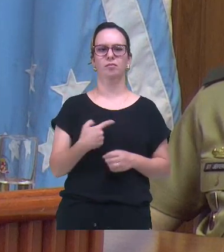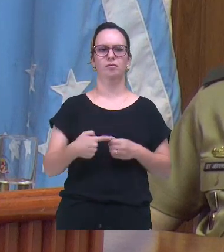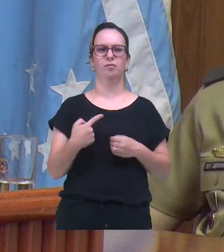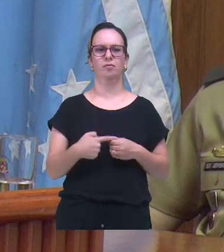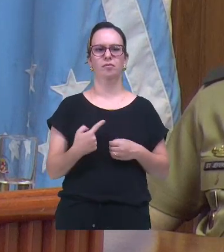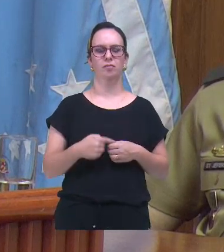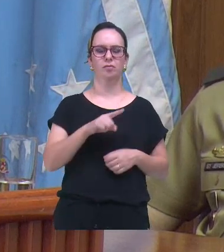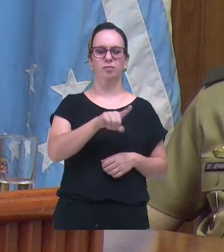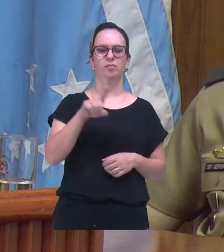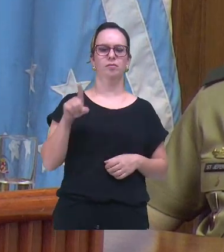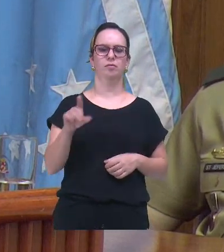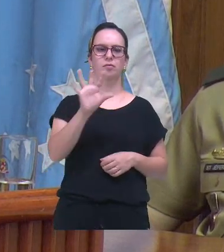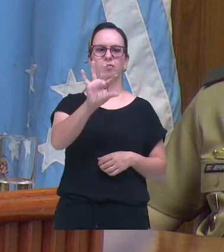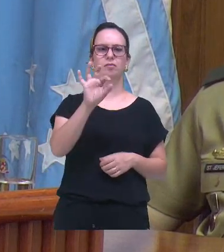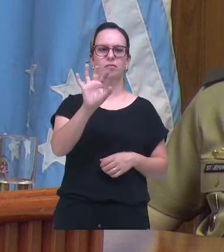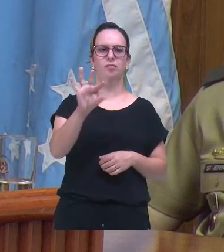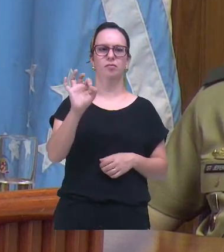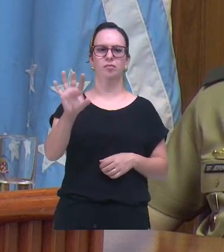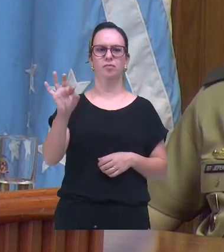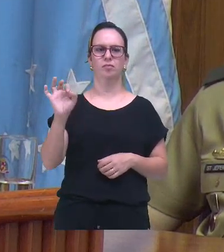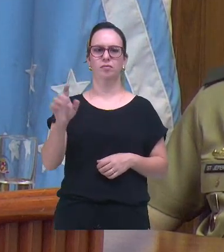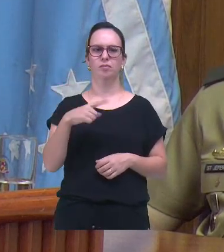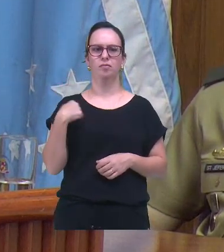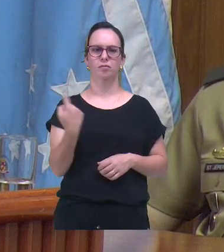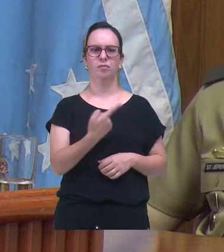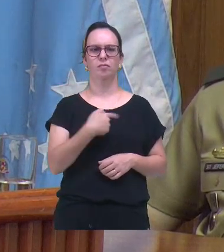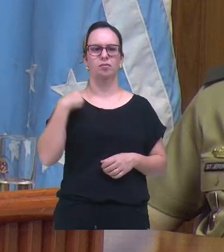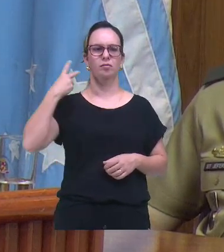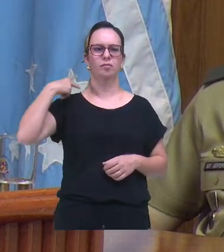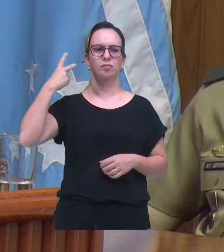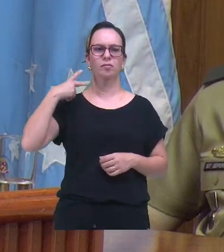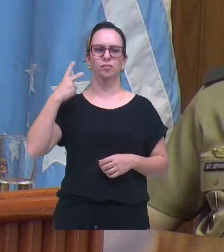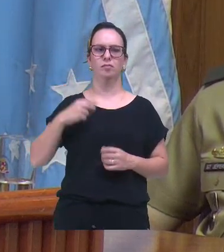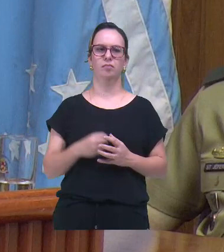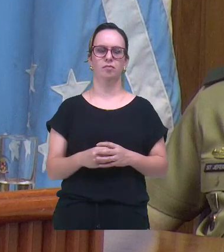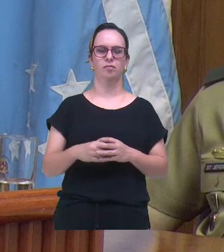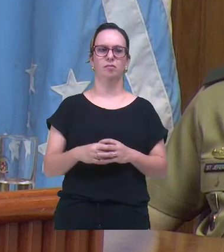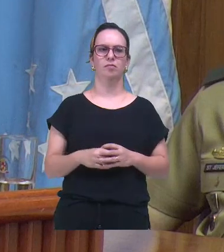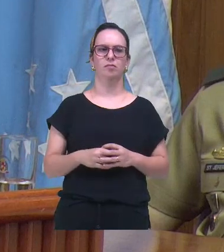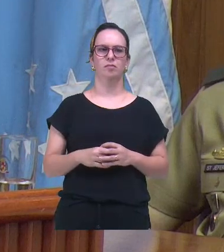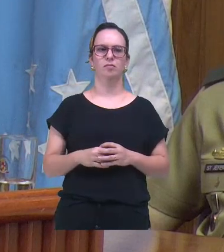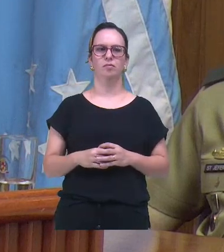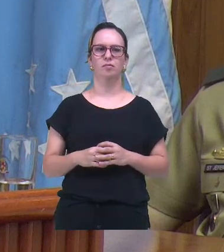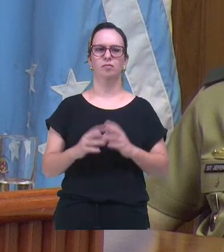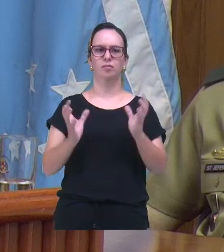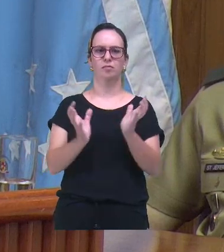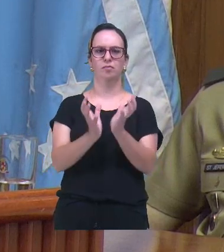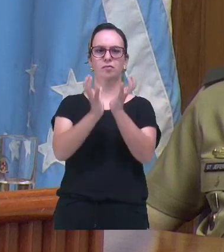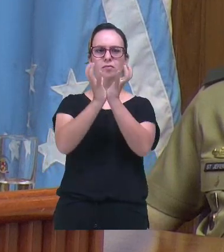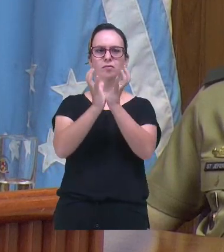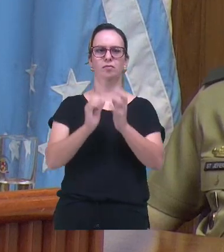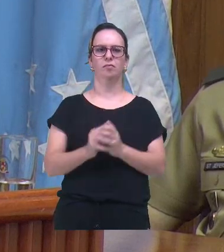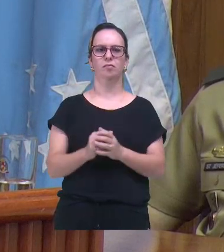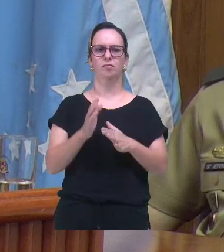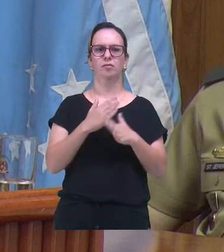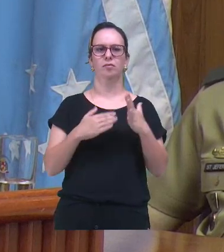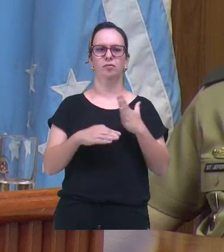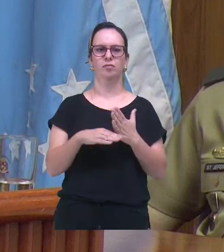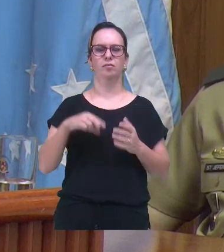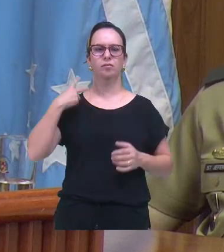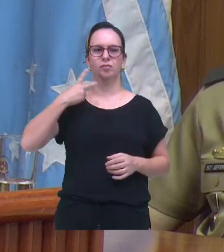Vocês foram escolhidos por nós, vereadores, por uma comissão, todos os vereadores